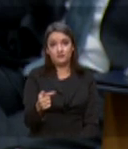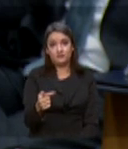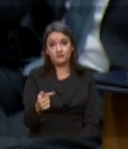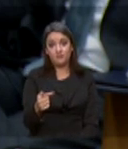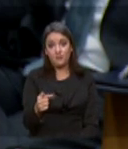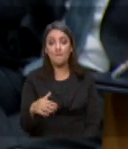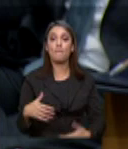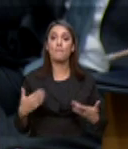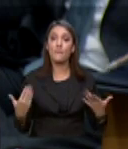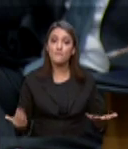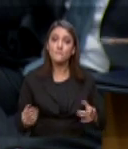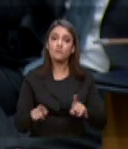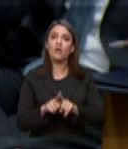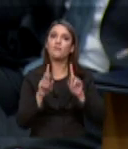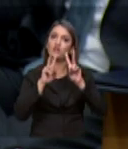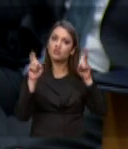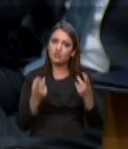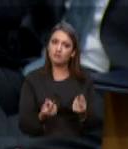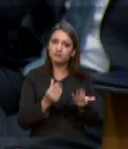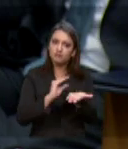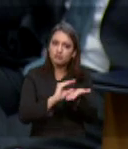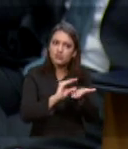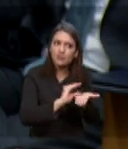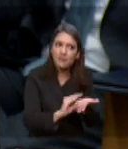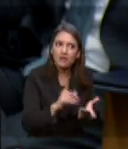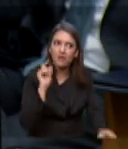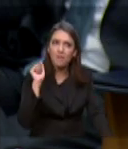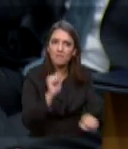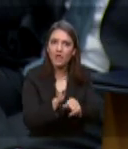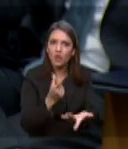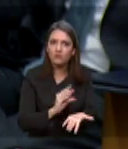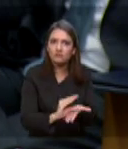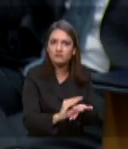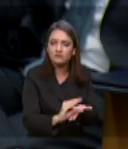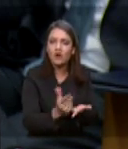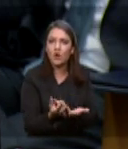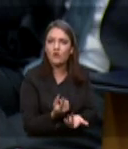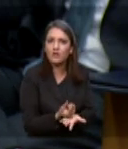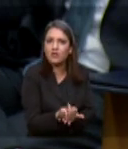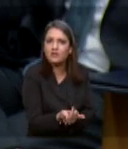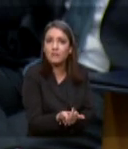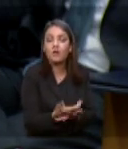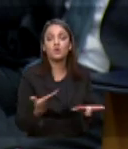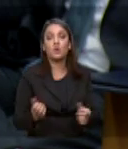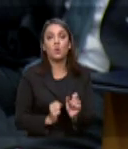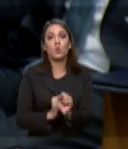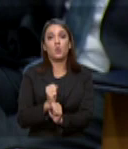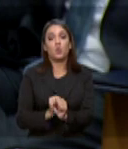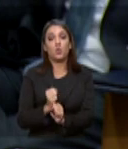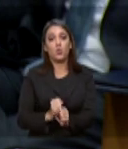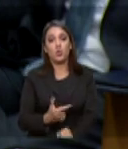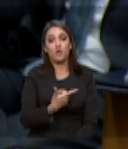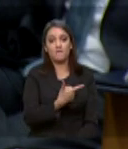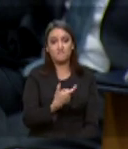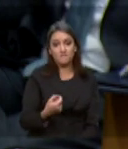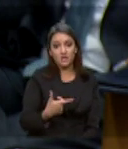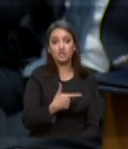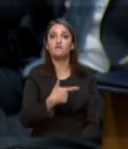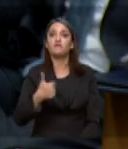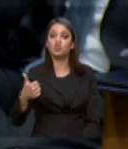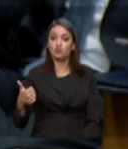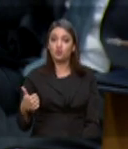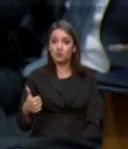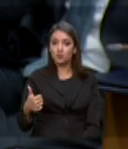Quanto à inexecução do orçamento disponível e o congelamento do financiamento da política pública, em 2021, e nós estamos falando aqui de